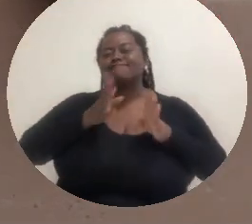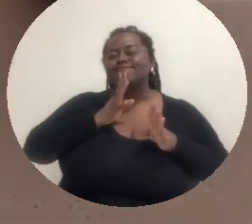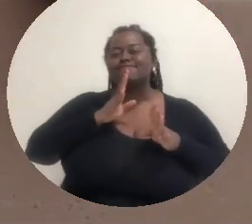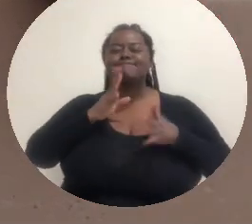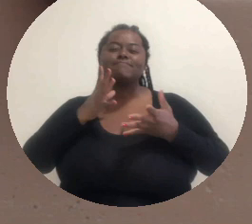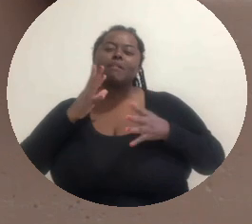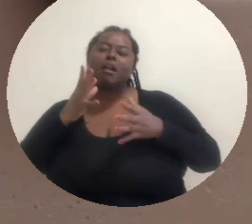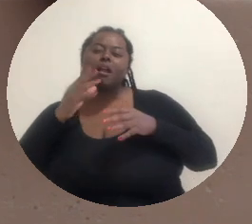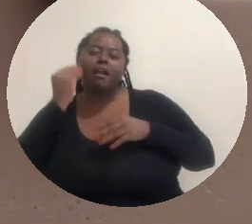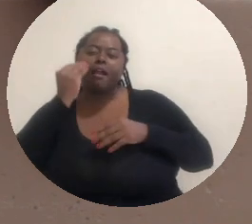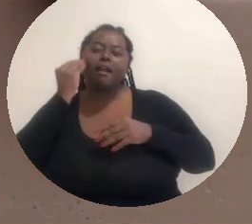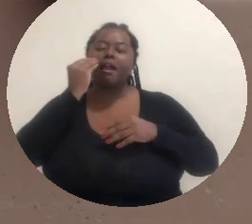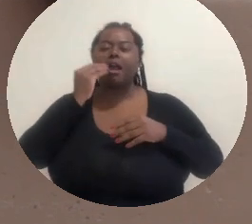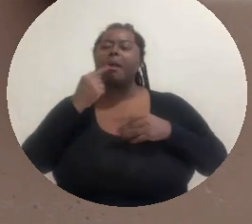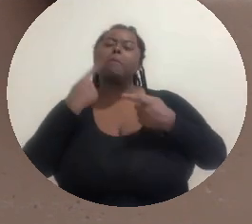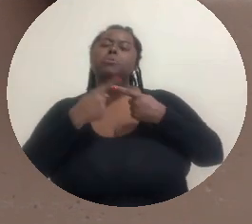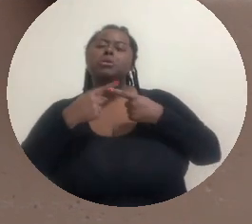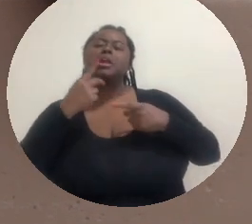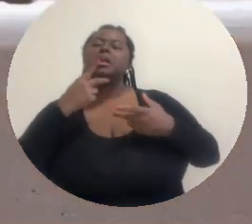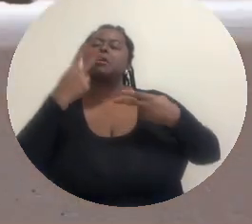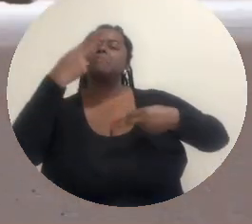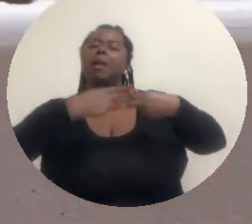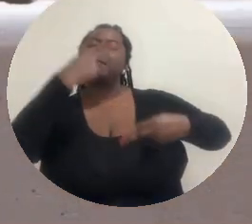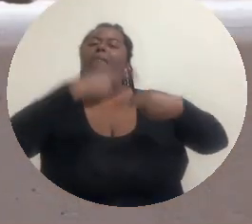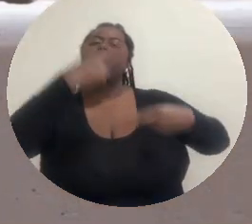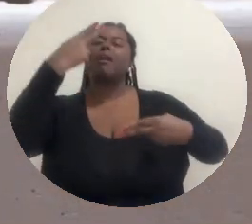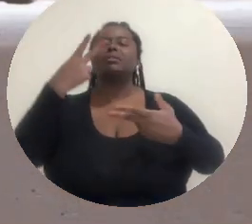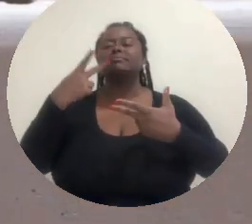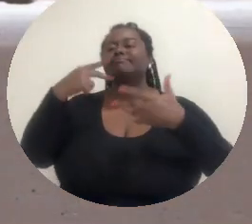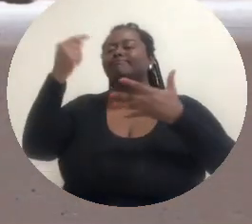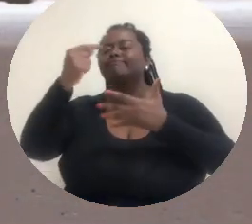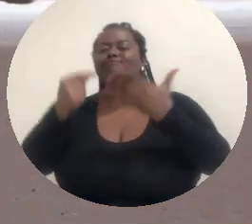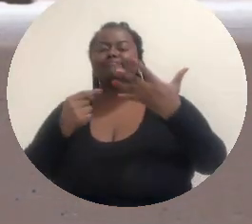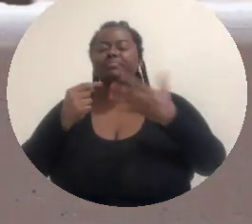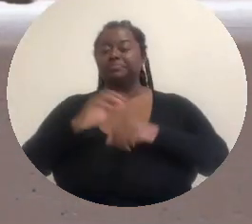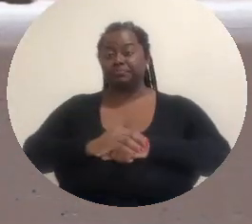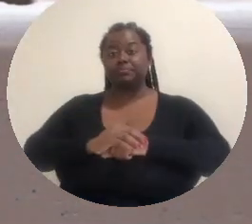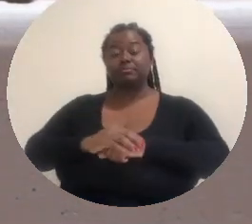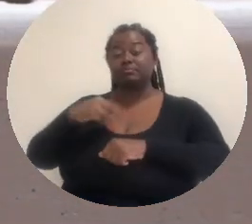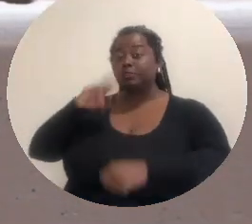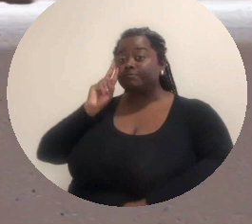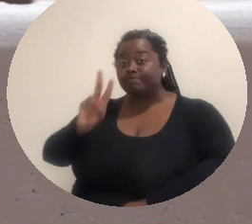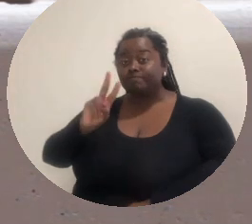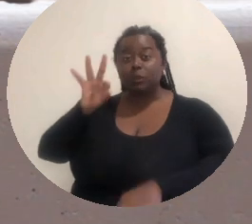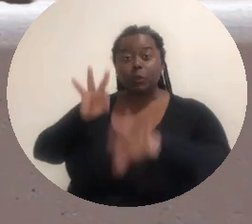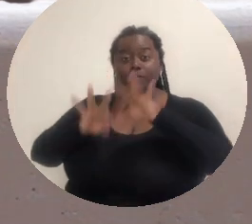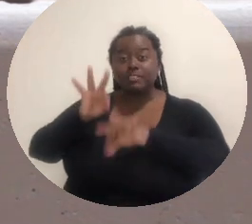que serve uma claquete. Achei legal. Quando eu vi sobre a oficina, eu vi a oportunidade de